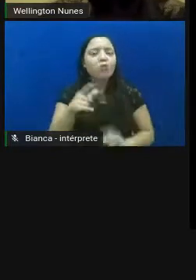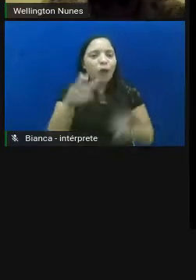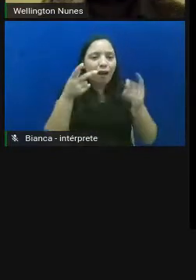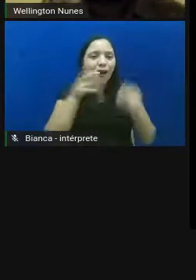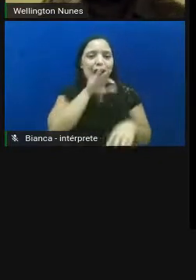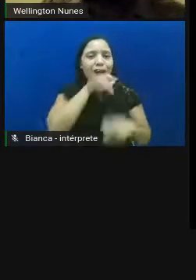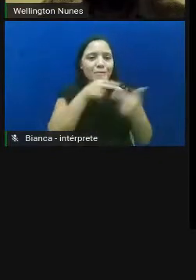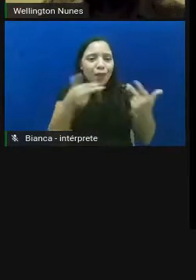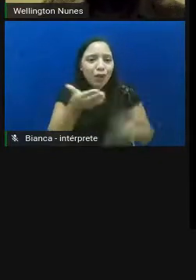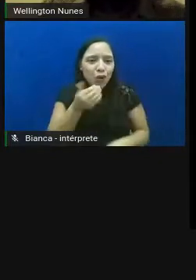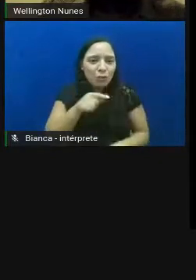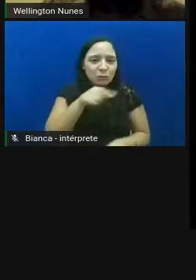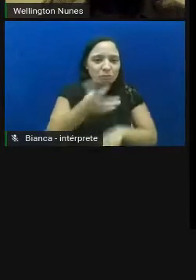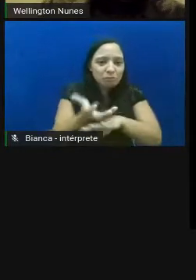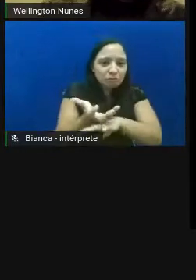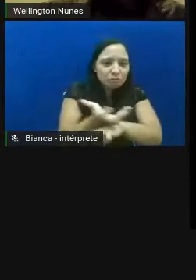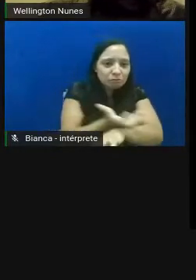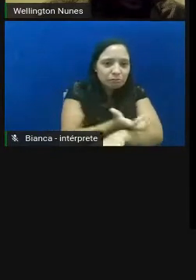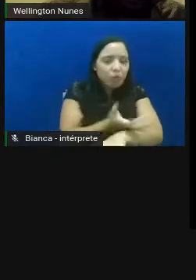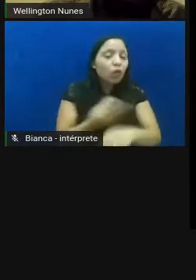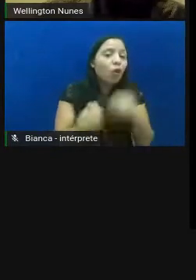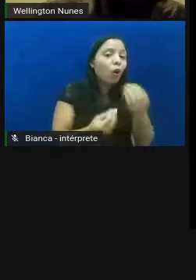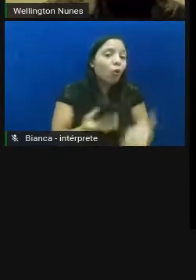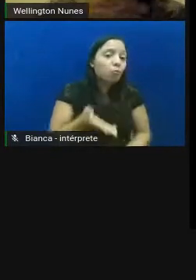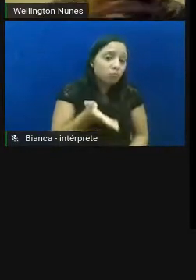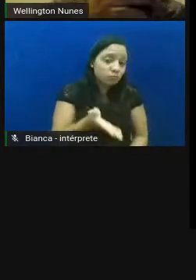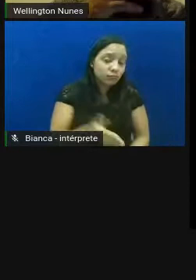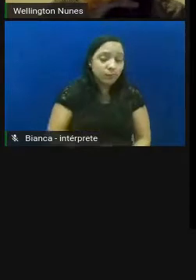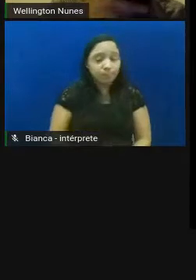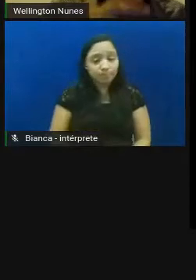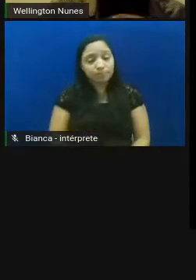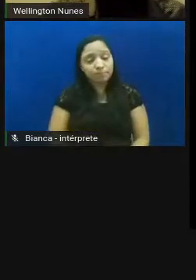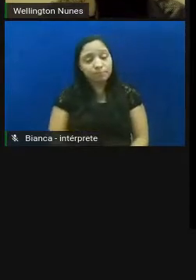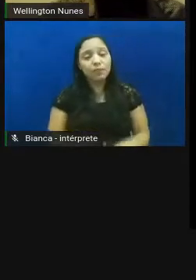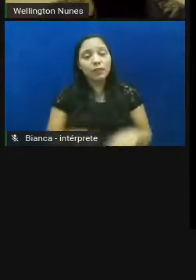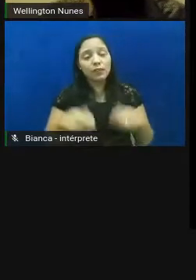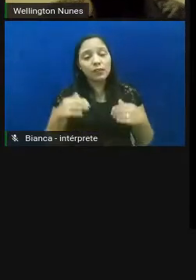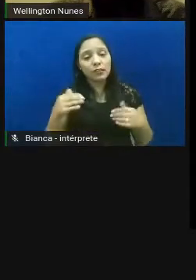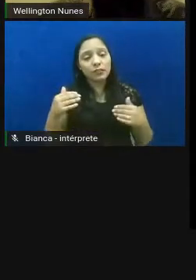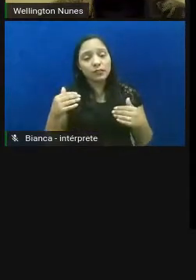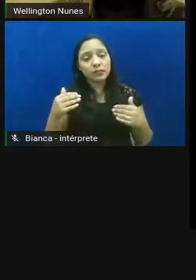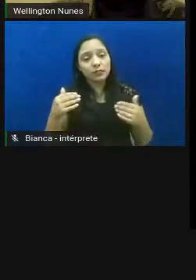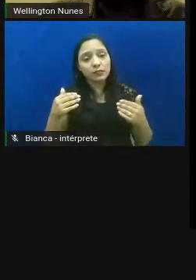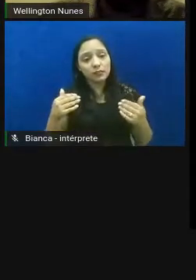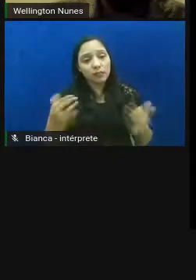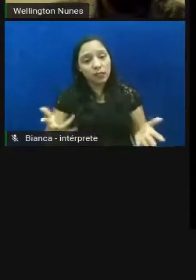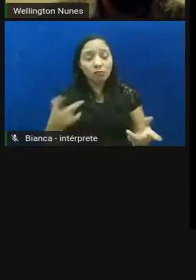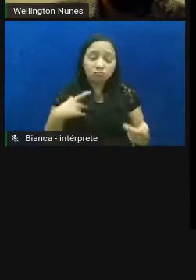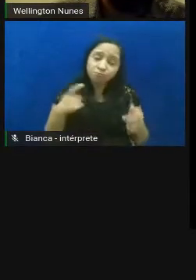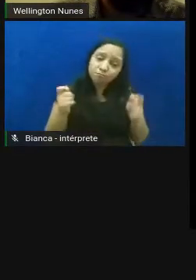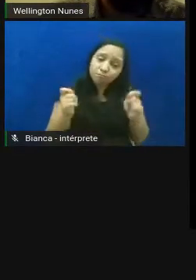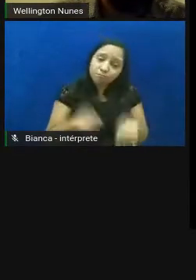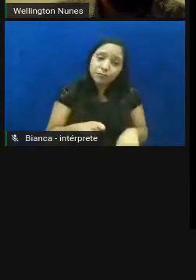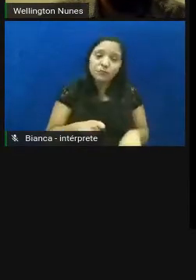100% vegetação nativa. Então é possível fazer cenários, né,